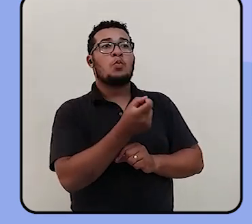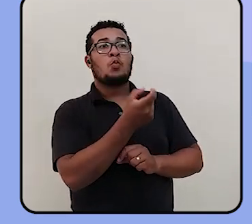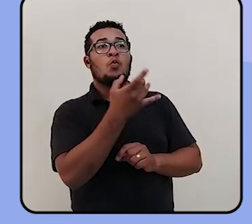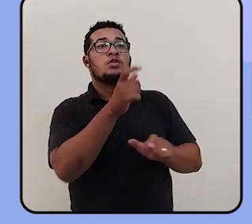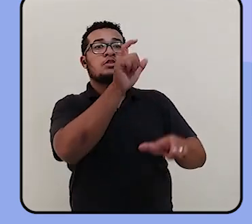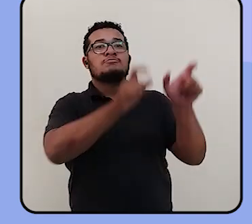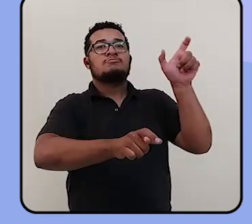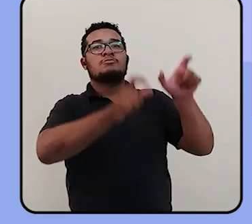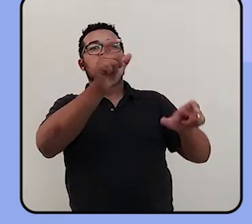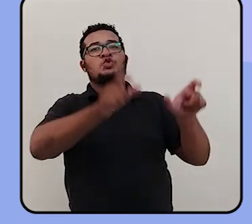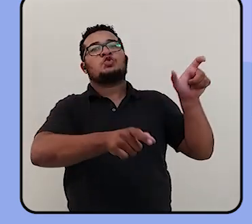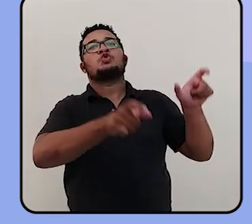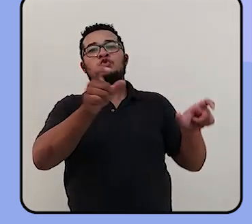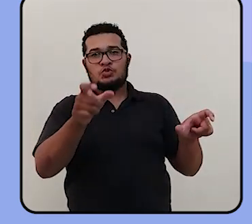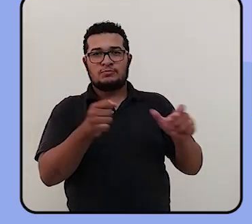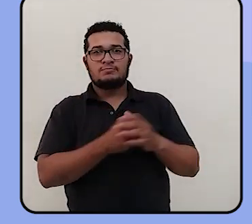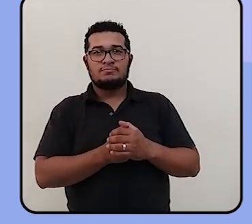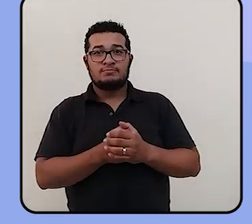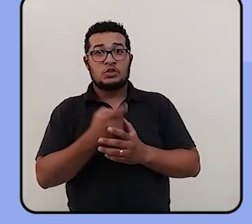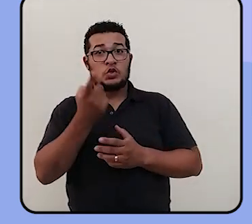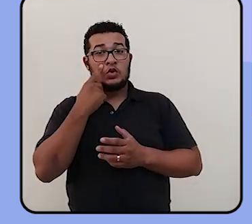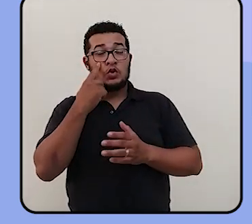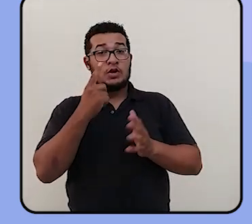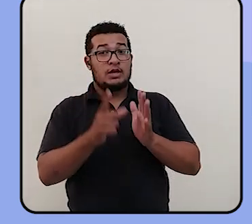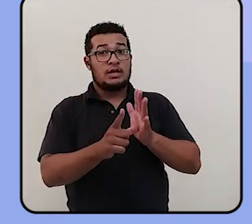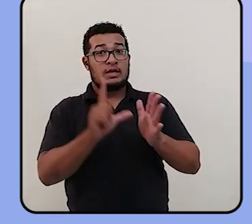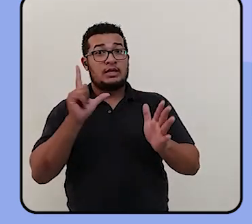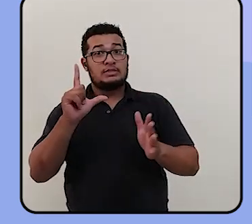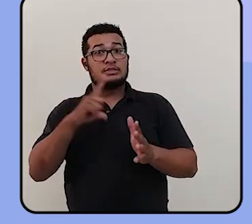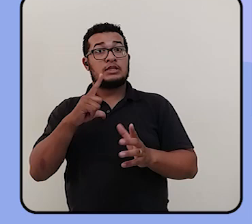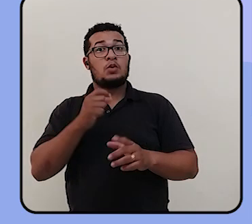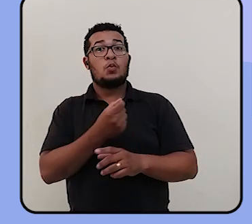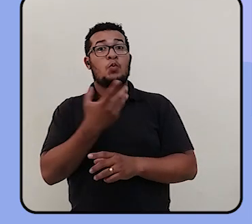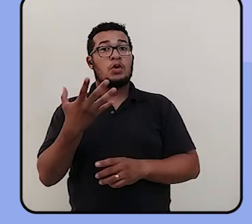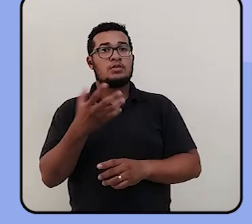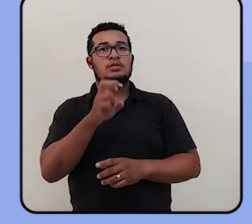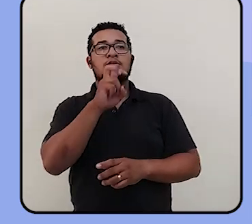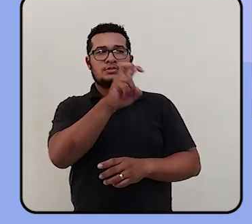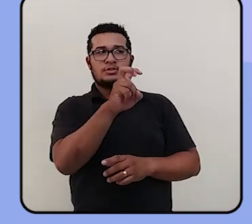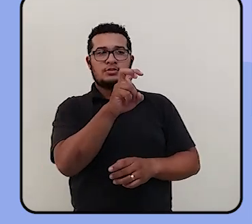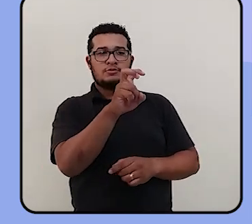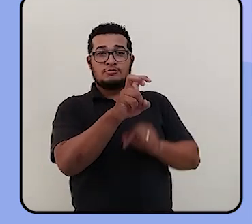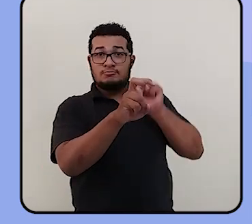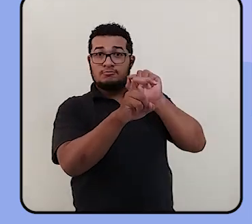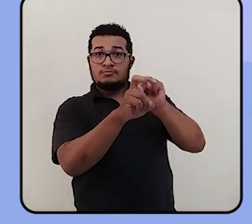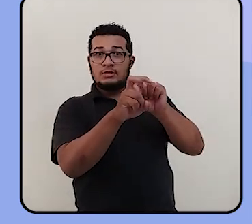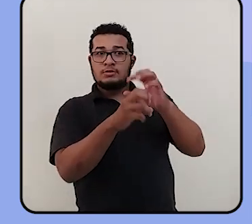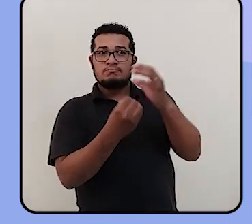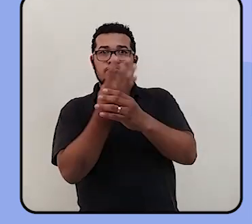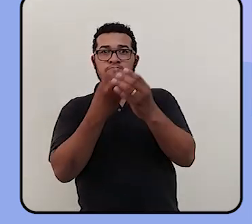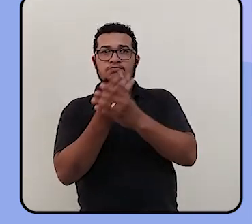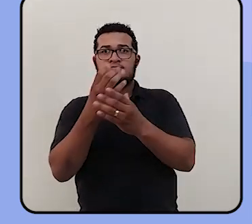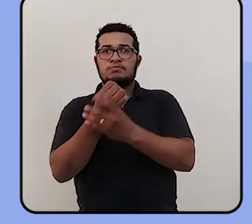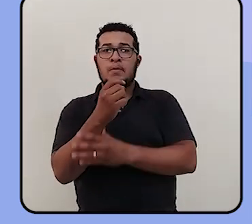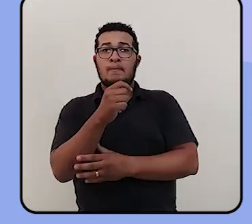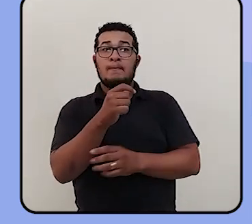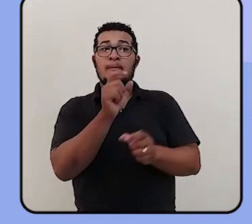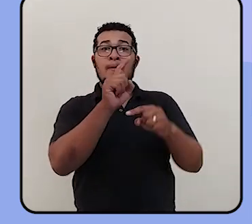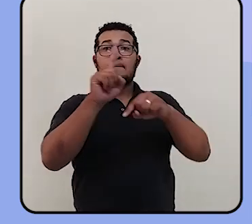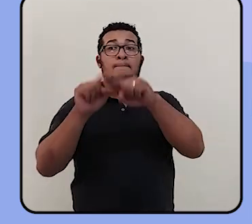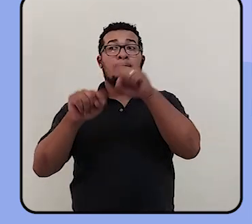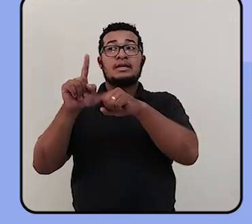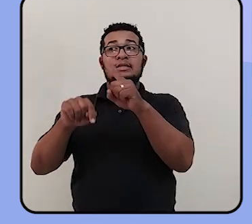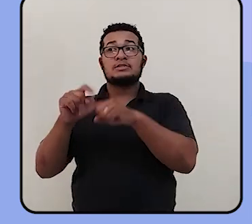de operários. Bom, eram 5 operários. Esses 5 produziram